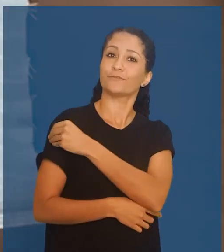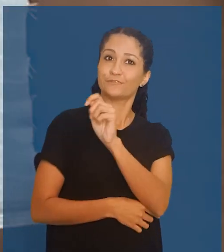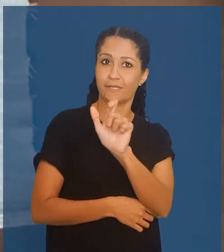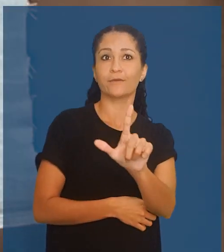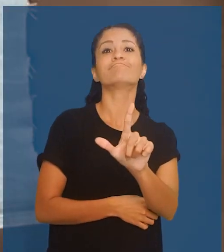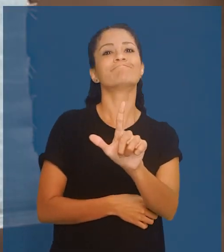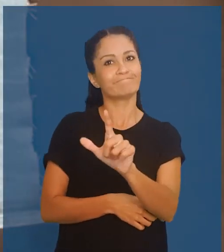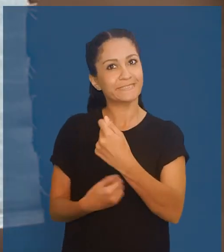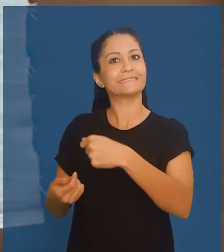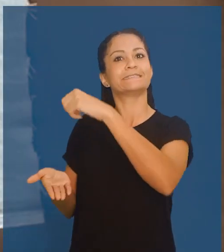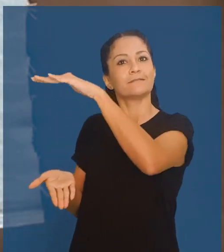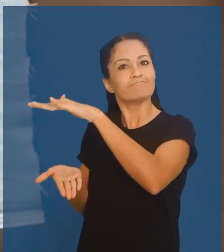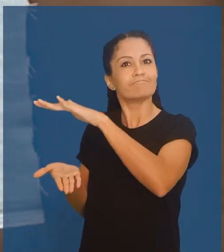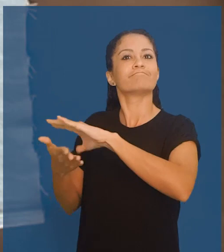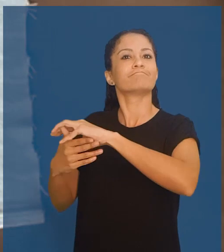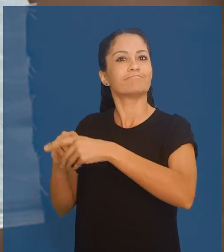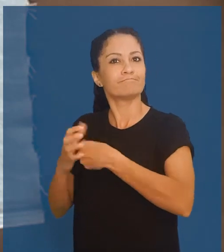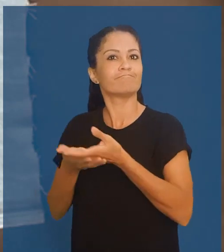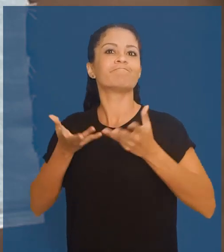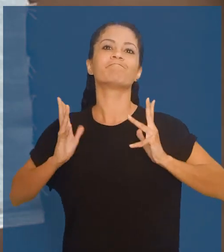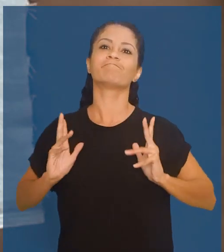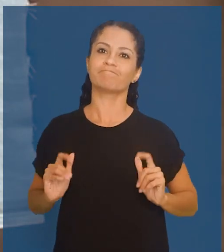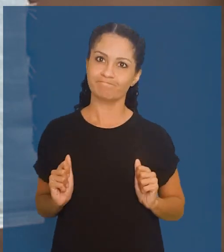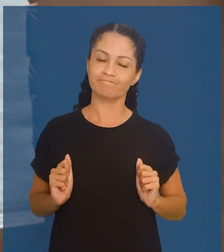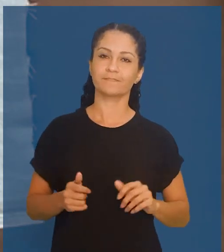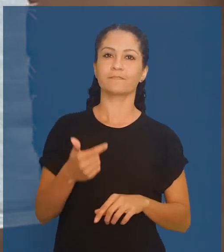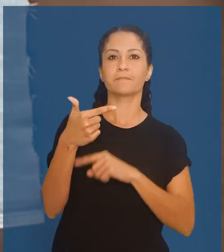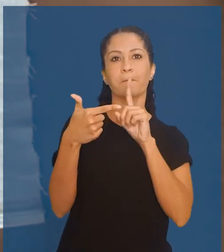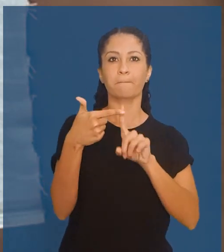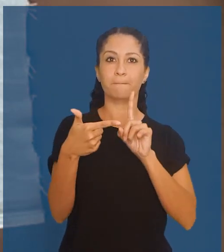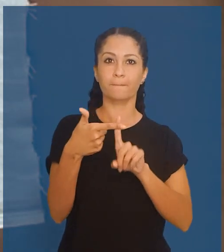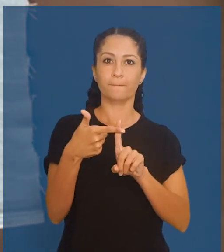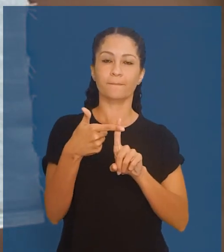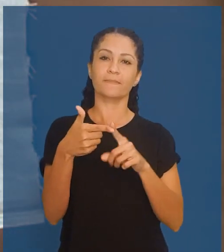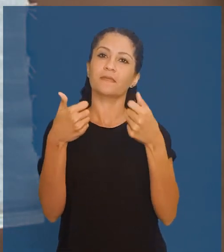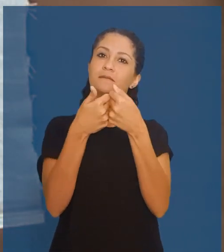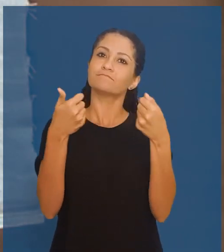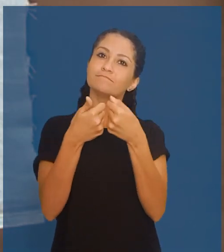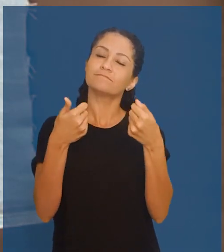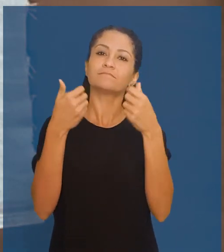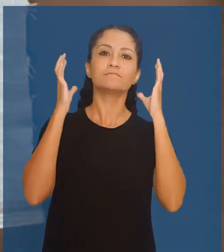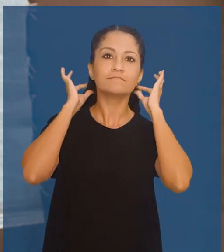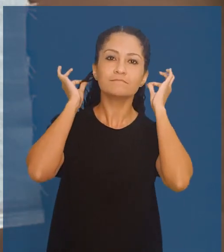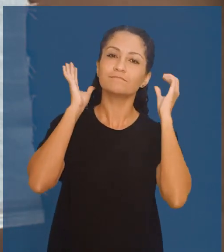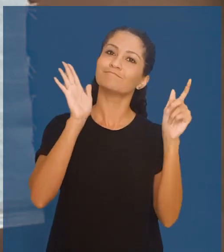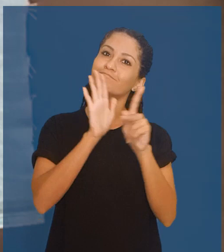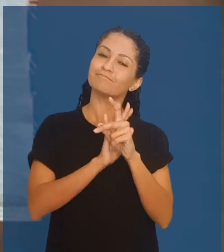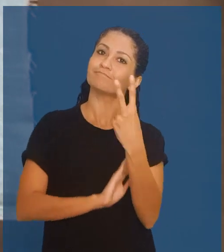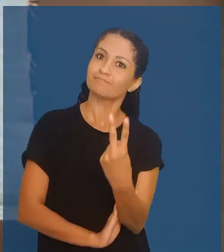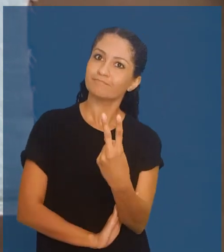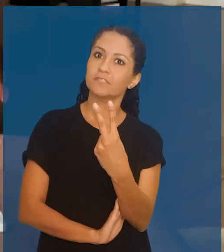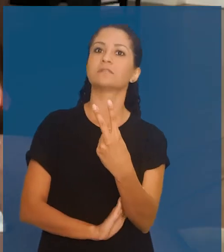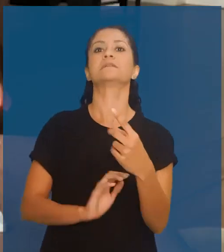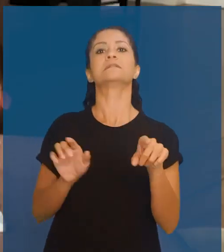primeiro, álcool gel. A gente vai precisar dele para higienizar bem as mãos antes de fazer a nossa máscara. A gente vai usar duas borrachinhas de cabelo